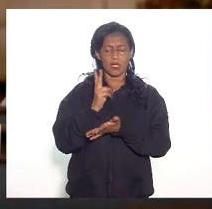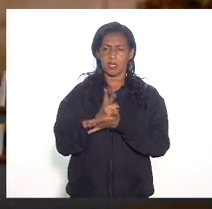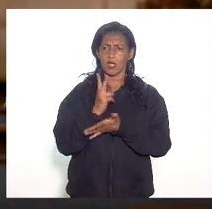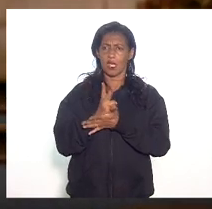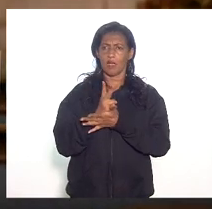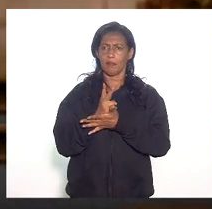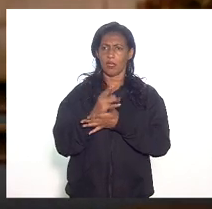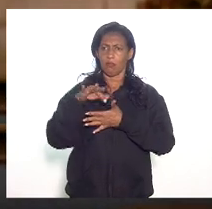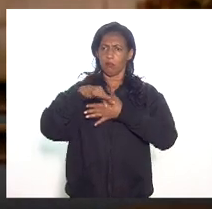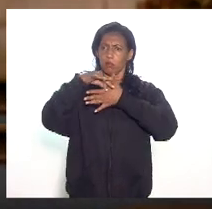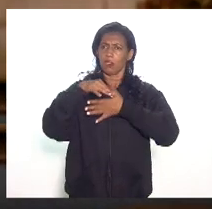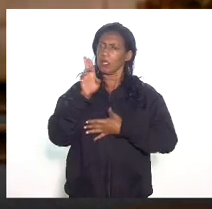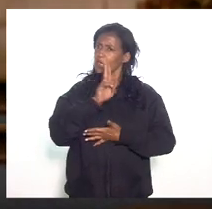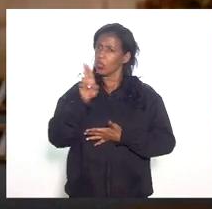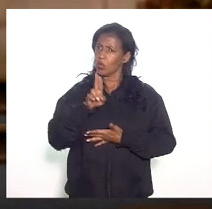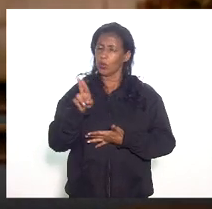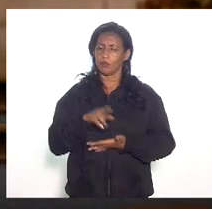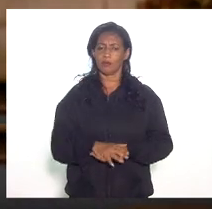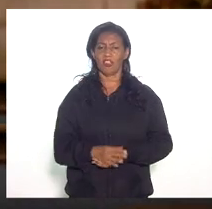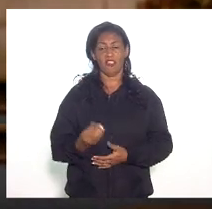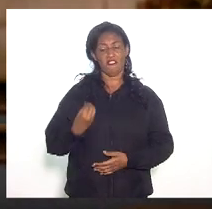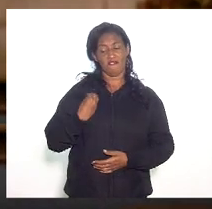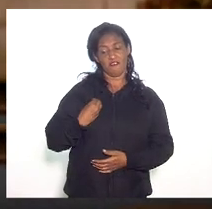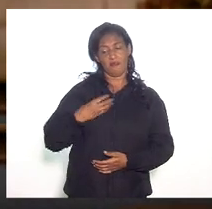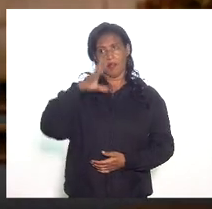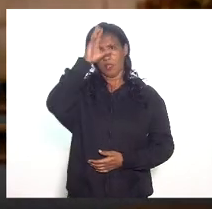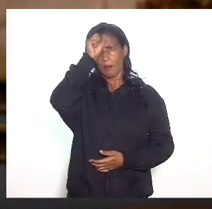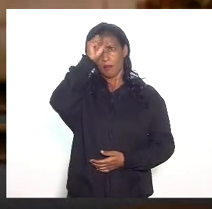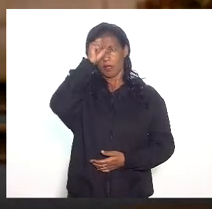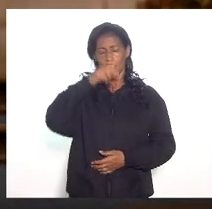que ser nominal vivendo e aprendendo